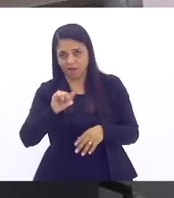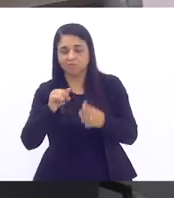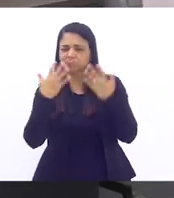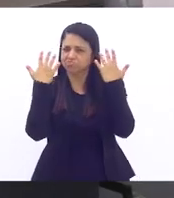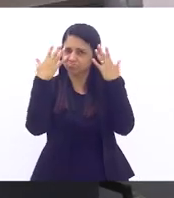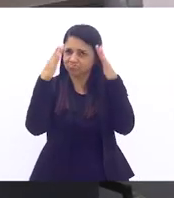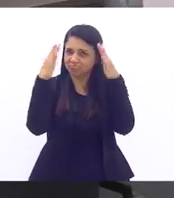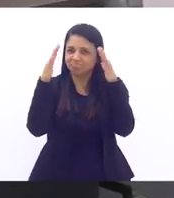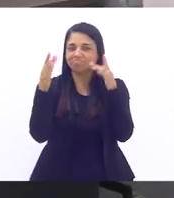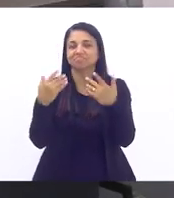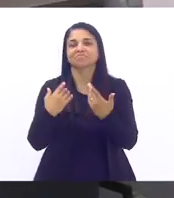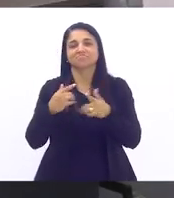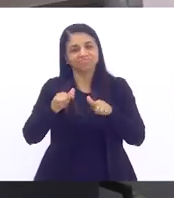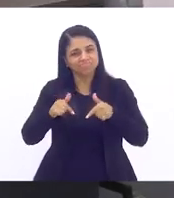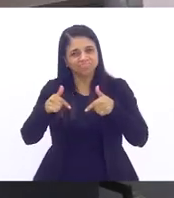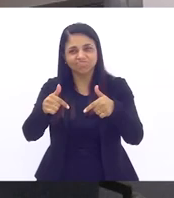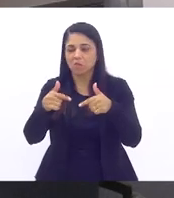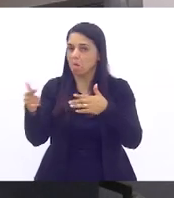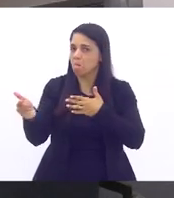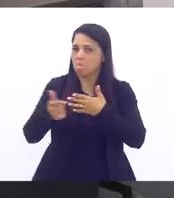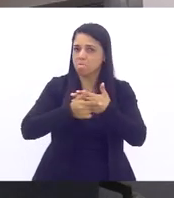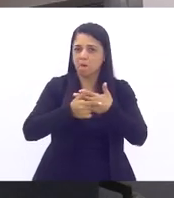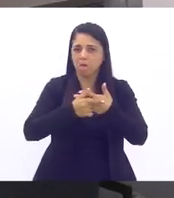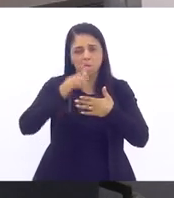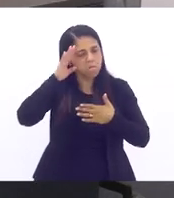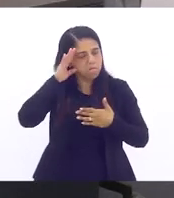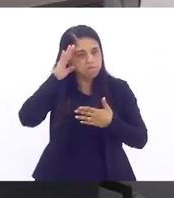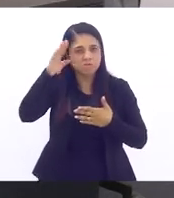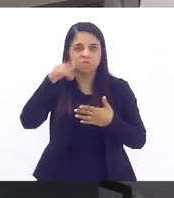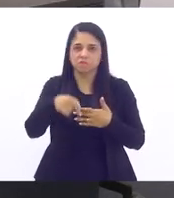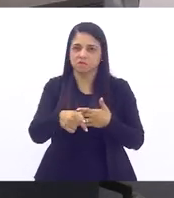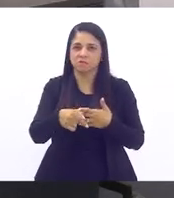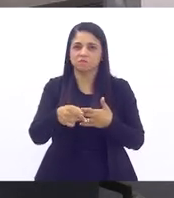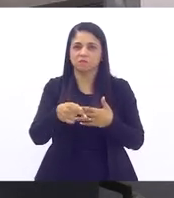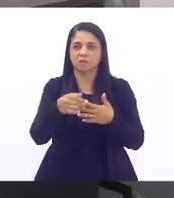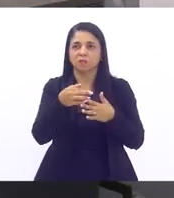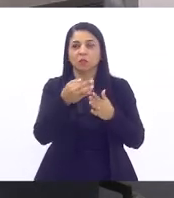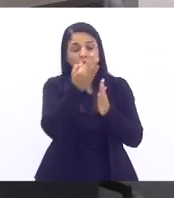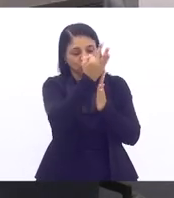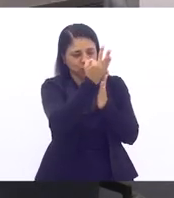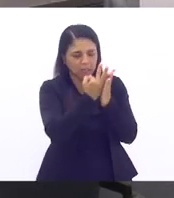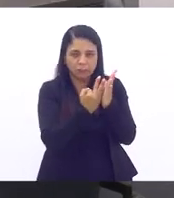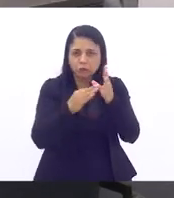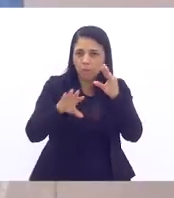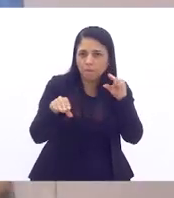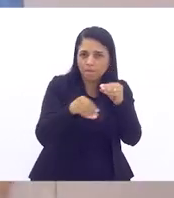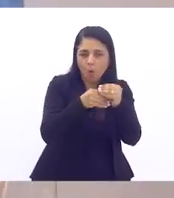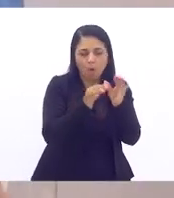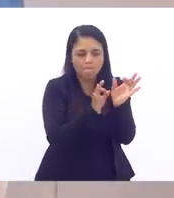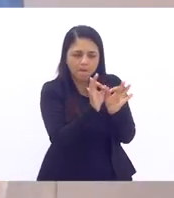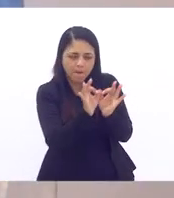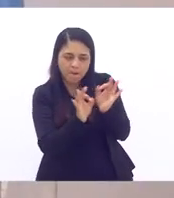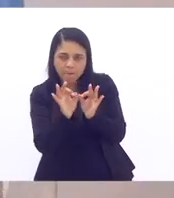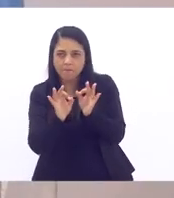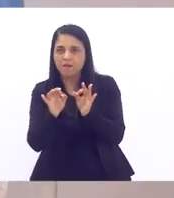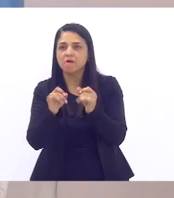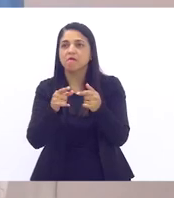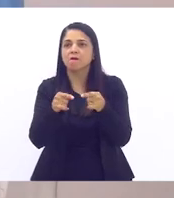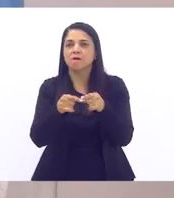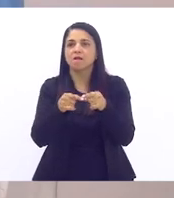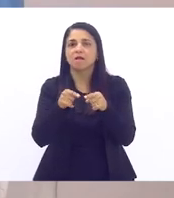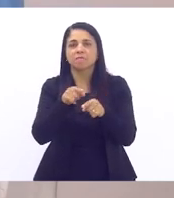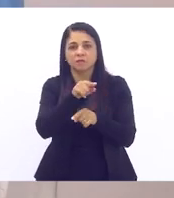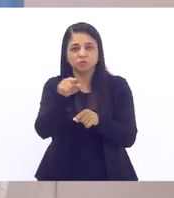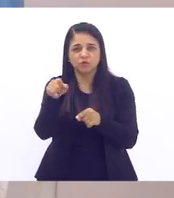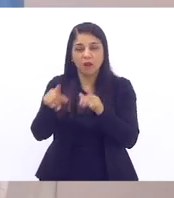gesto você vai ter um papel fundamental aqui para que a gente chegue a um texto de consenso aliás muito do que foi trazido